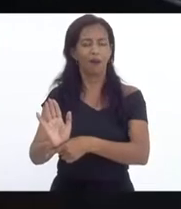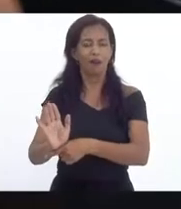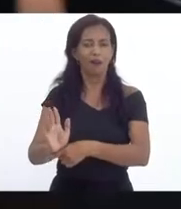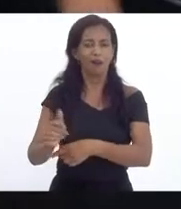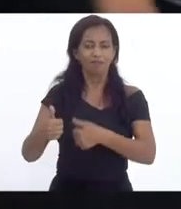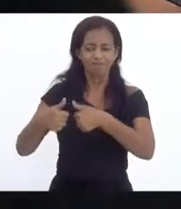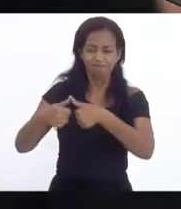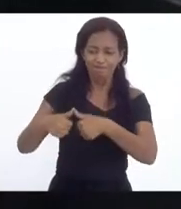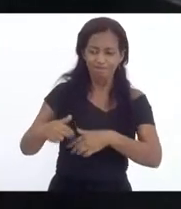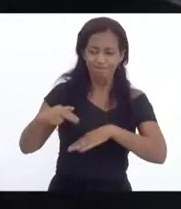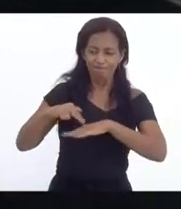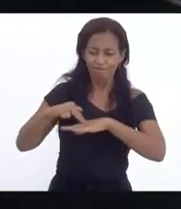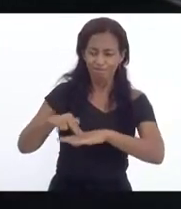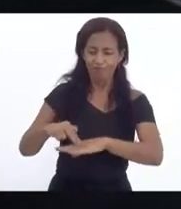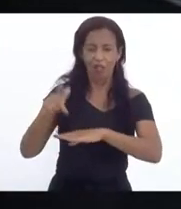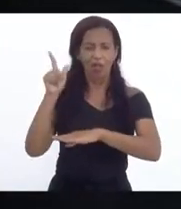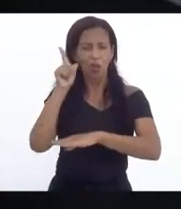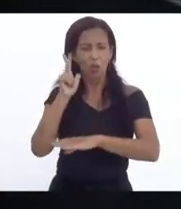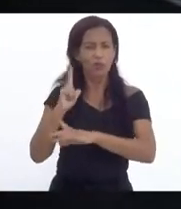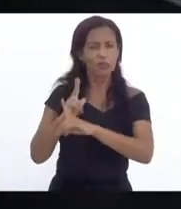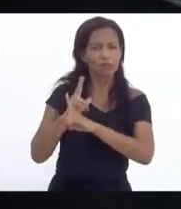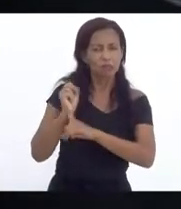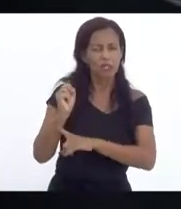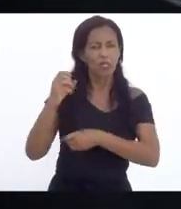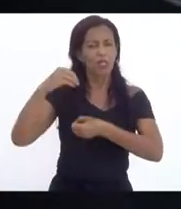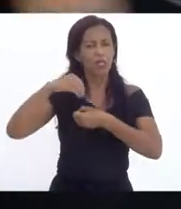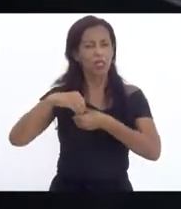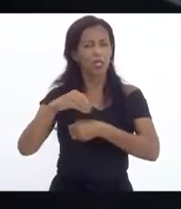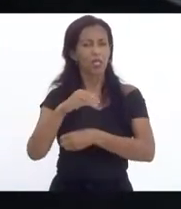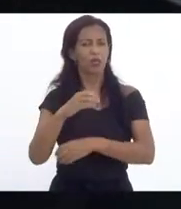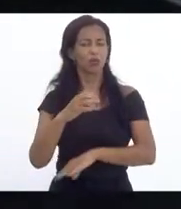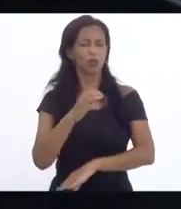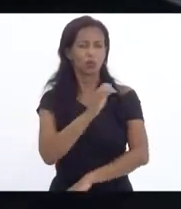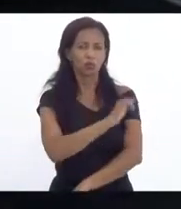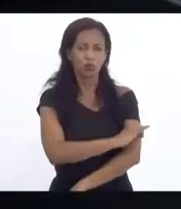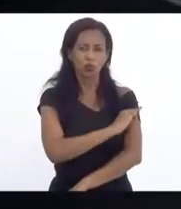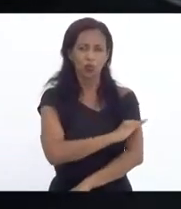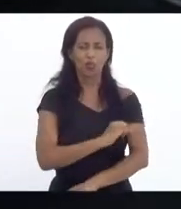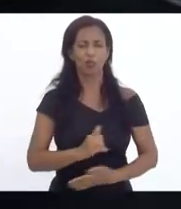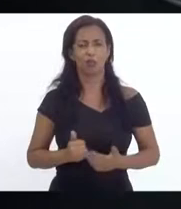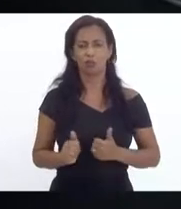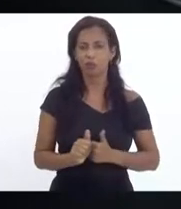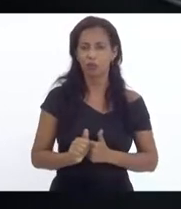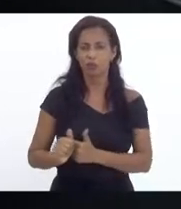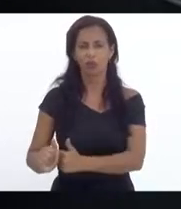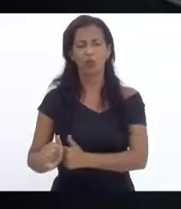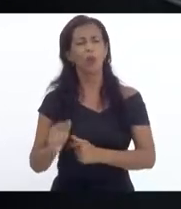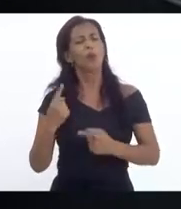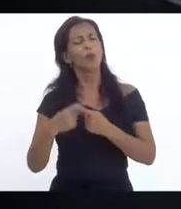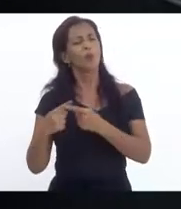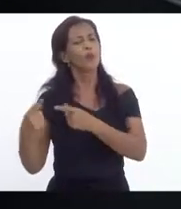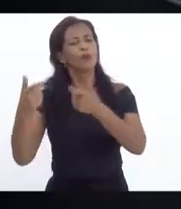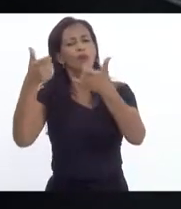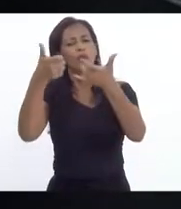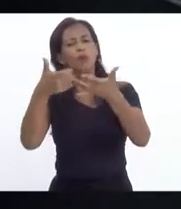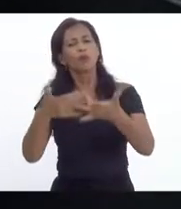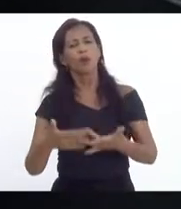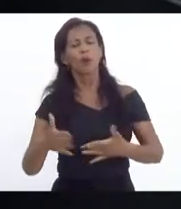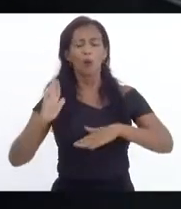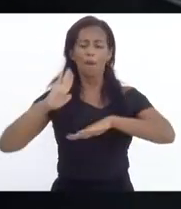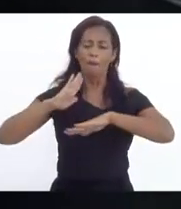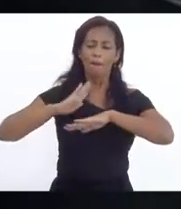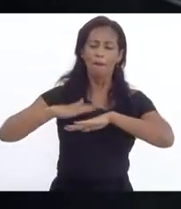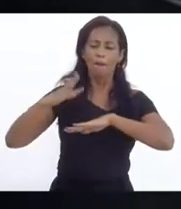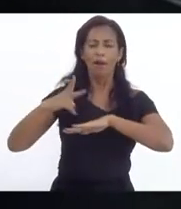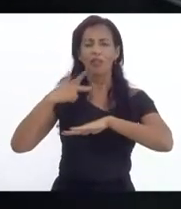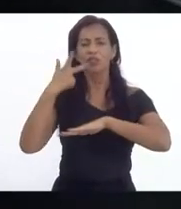ficar sobrevivendo dentro do Rio de Janeiro com o nosso segmento. Com o que eu quero dizer isso? Quanto nós,